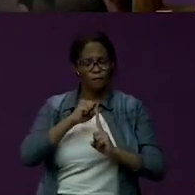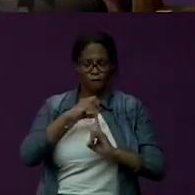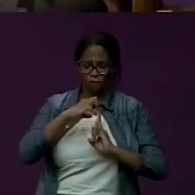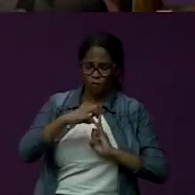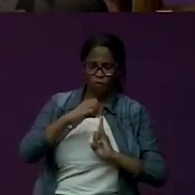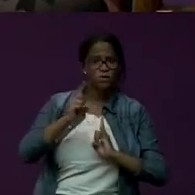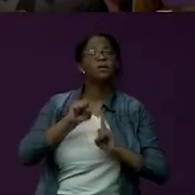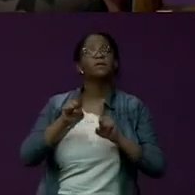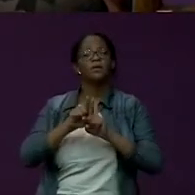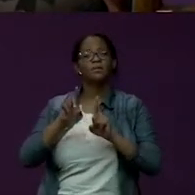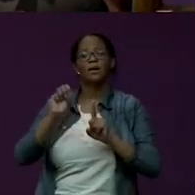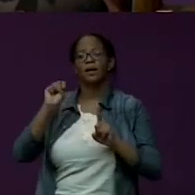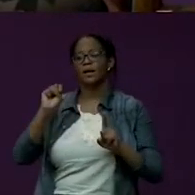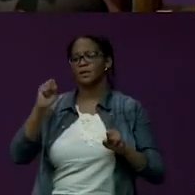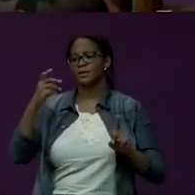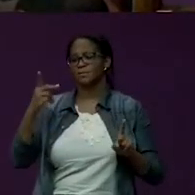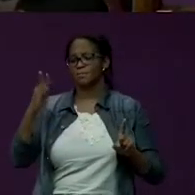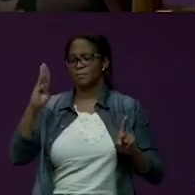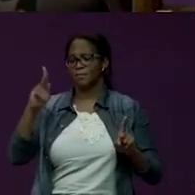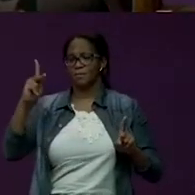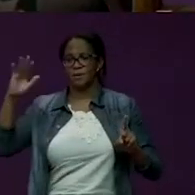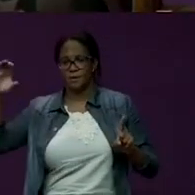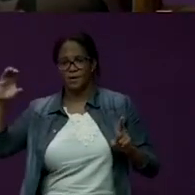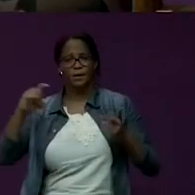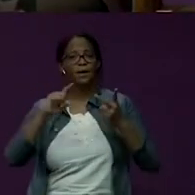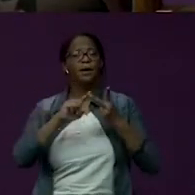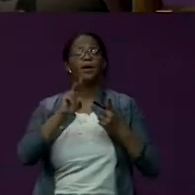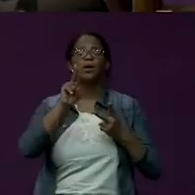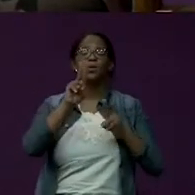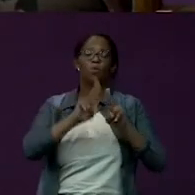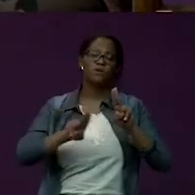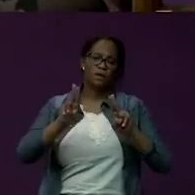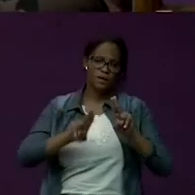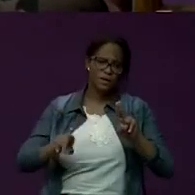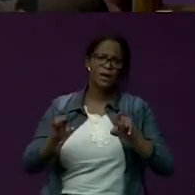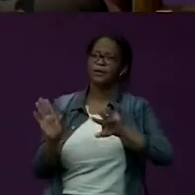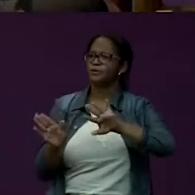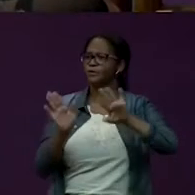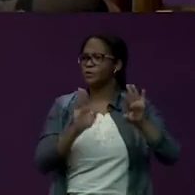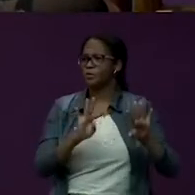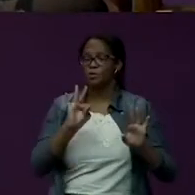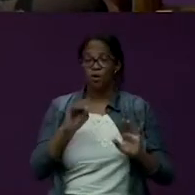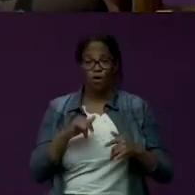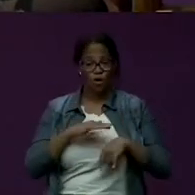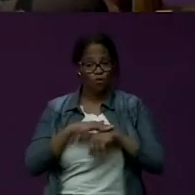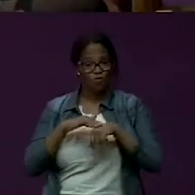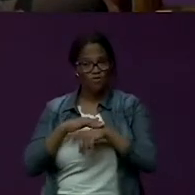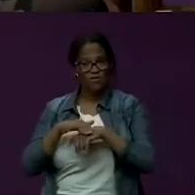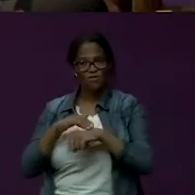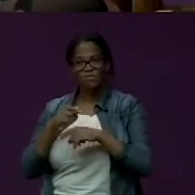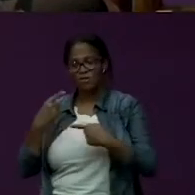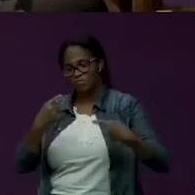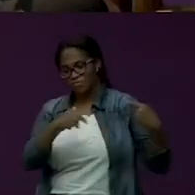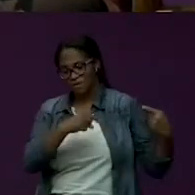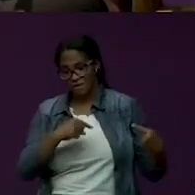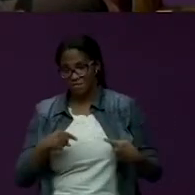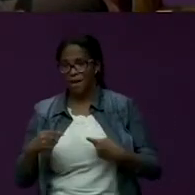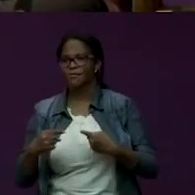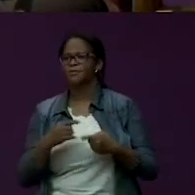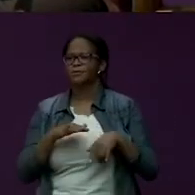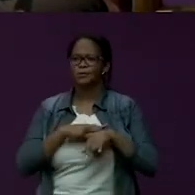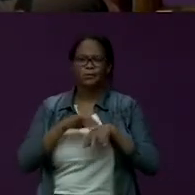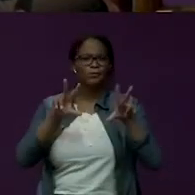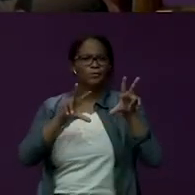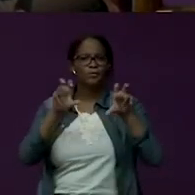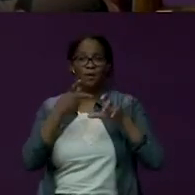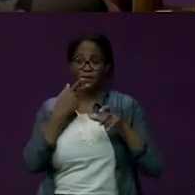para as universidades, né? Hoje, eu estou comentando hoje, né, porque foi o debate com o Gaetano, falávamos muito disso,